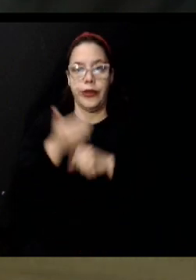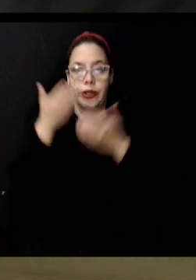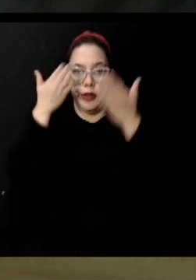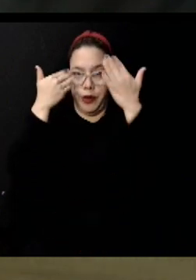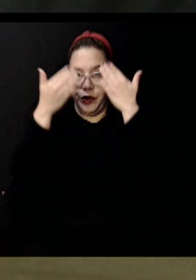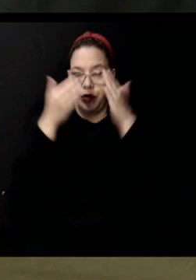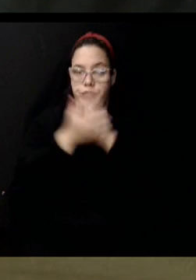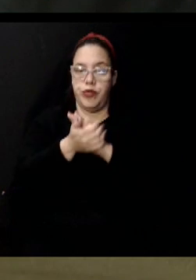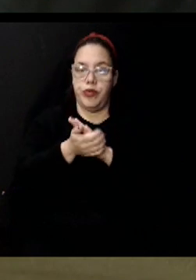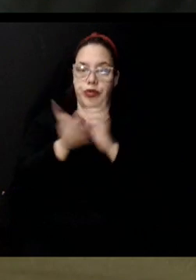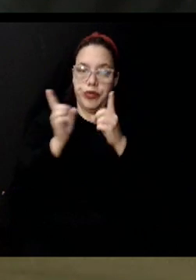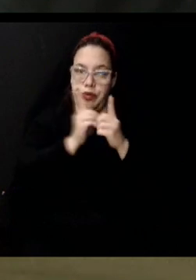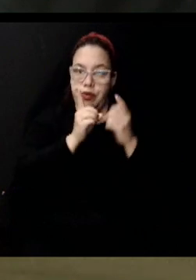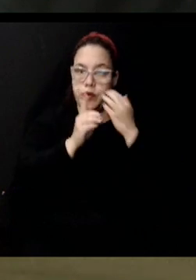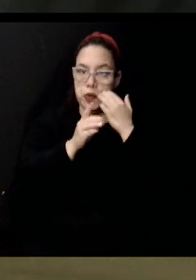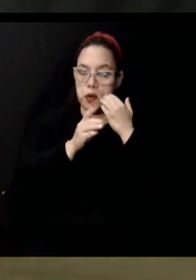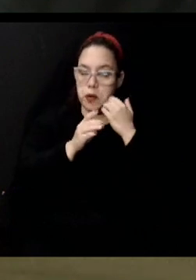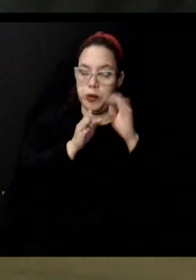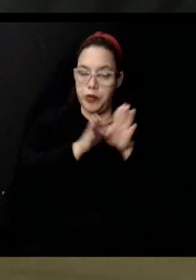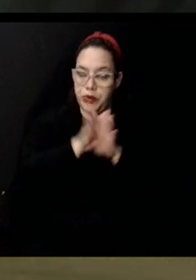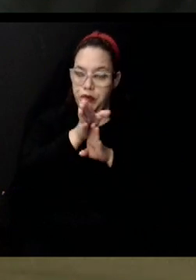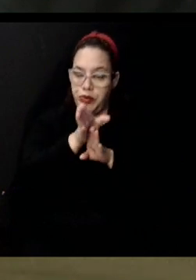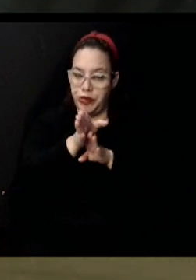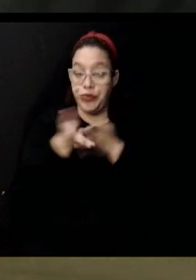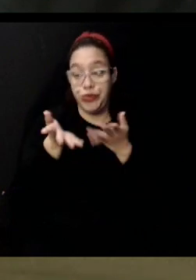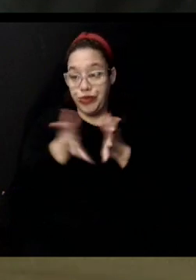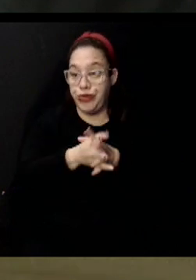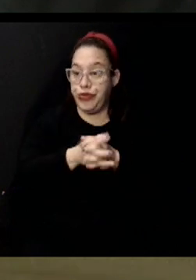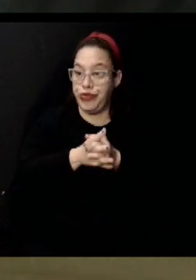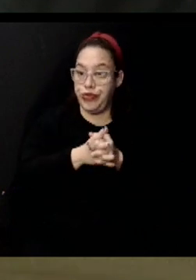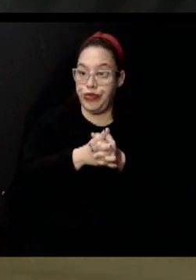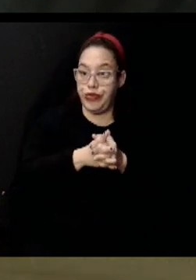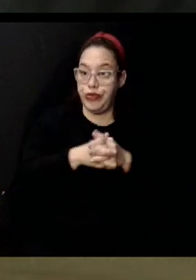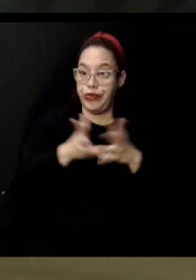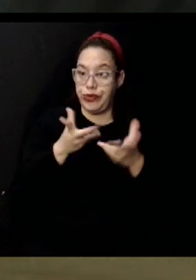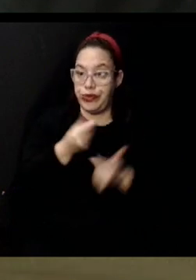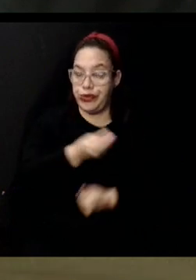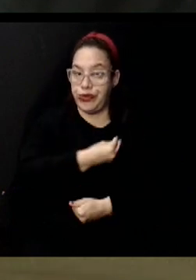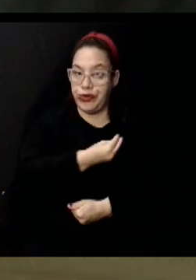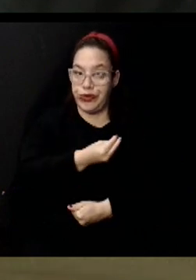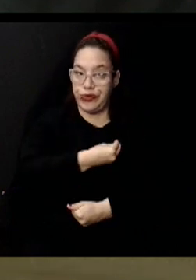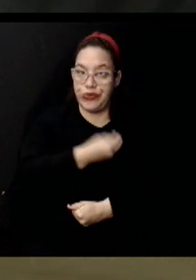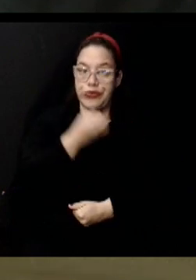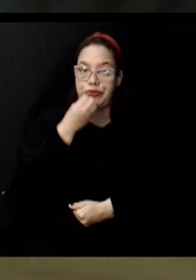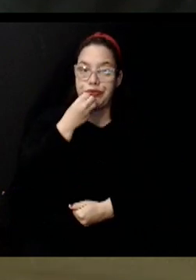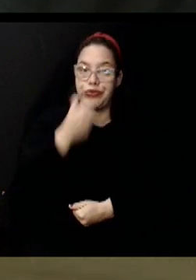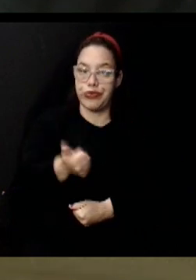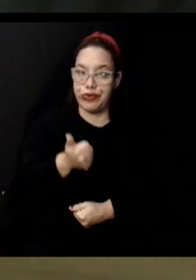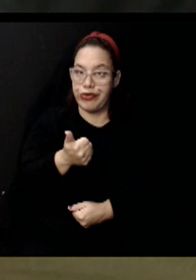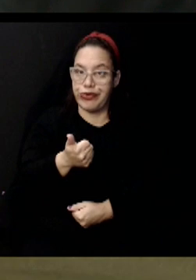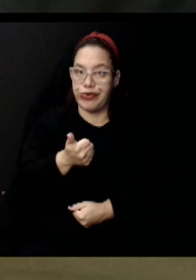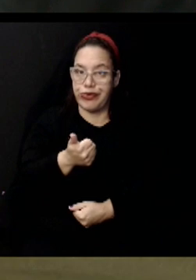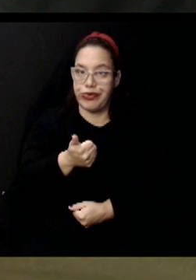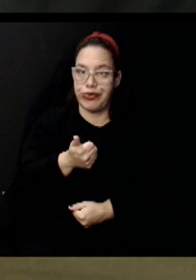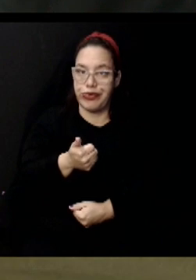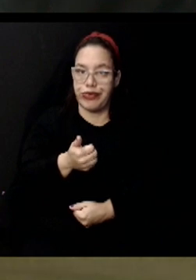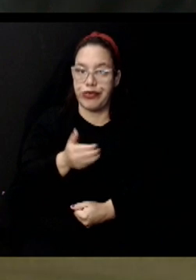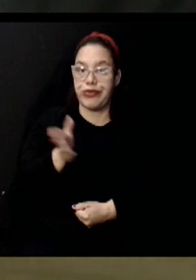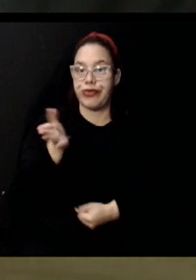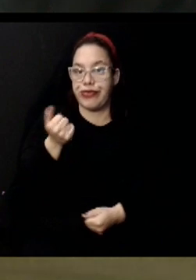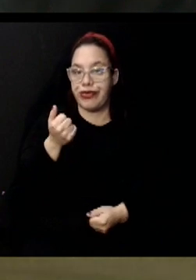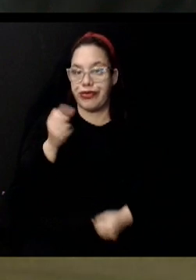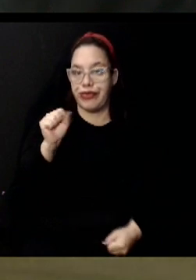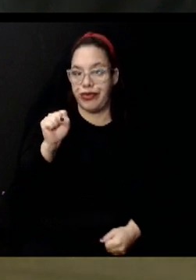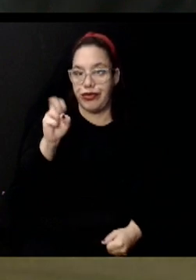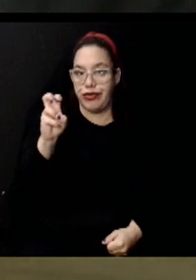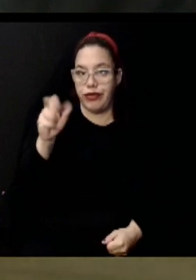um direcionamento para que você tenha mais qualidade de vida. Isso é tão bom, exato. esse é bom demais, gente. Vamos lá, 8h56,